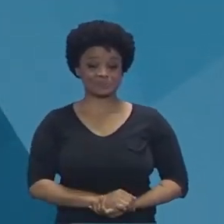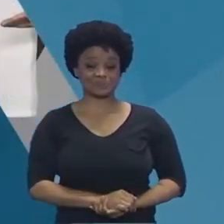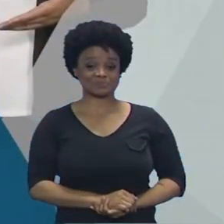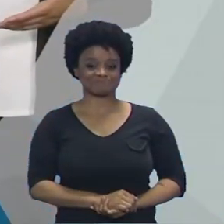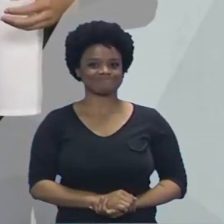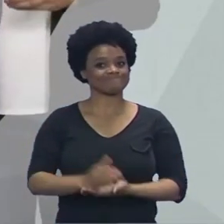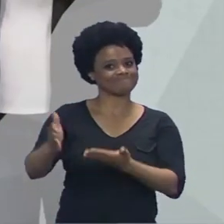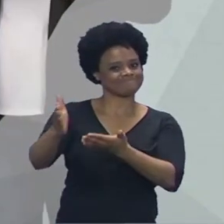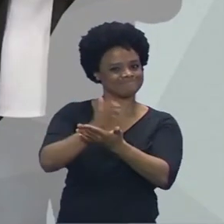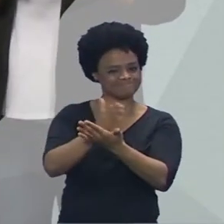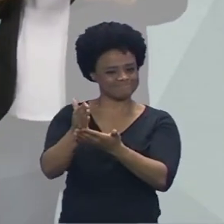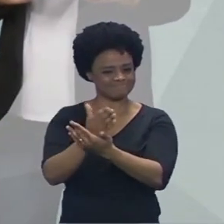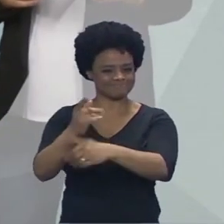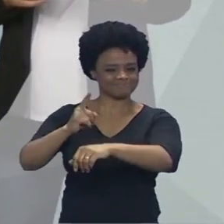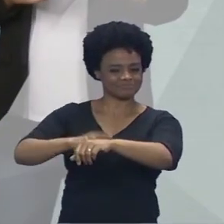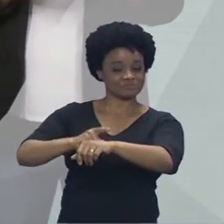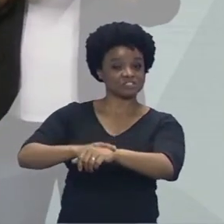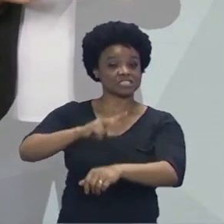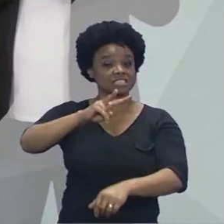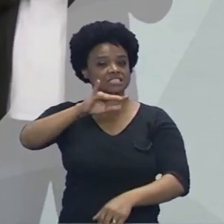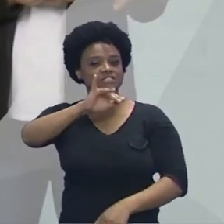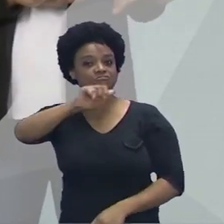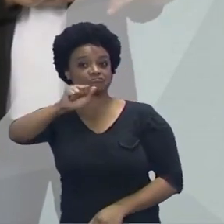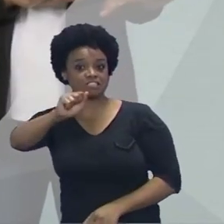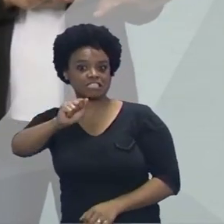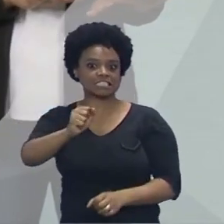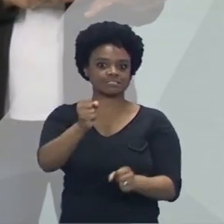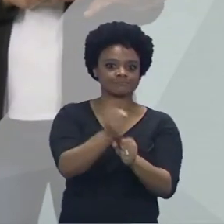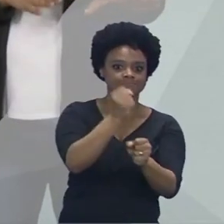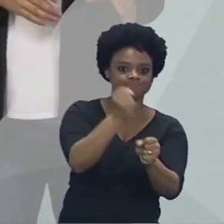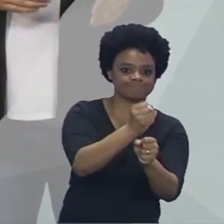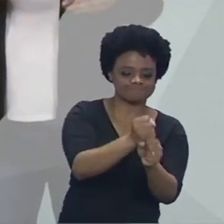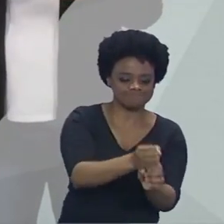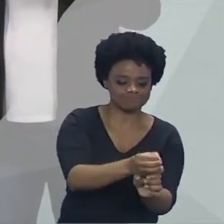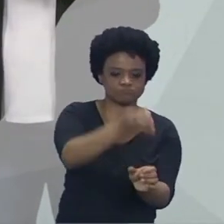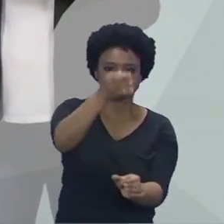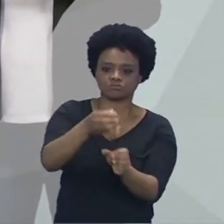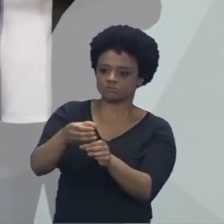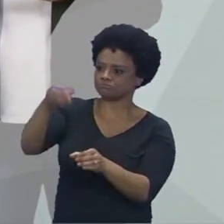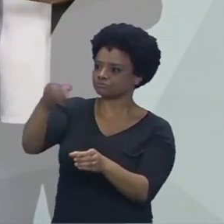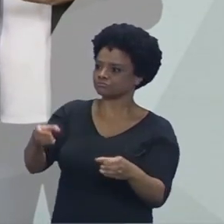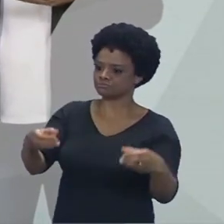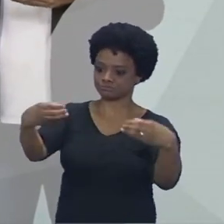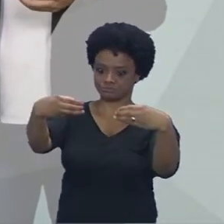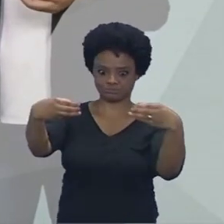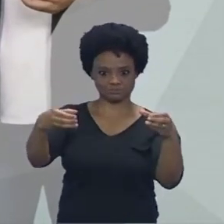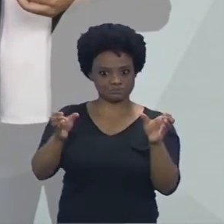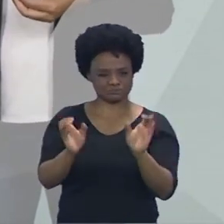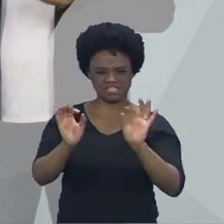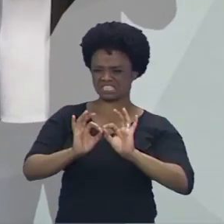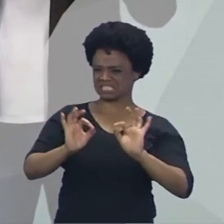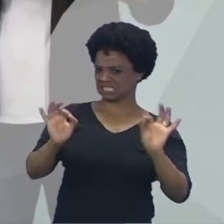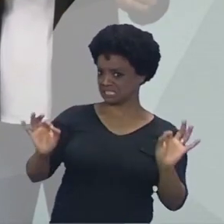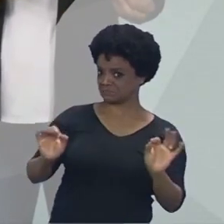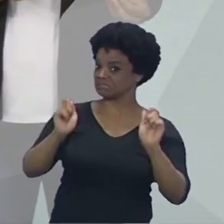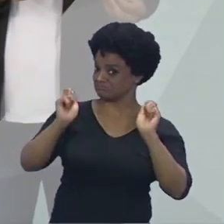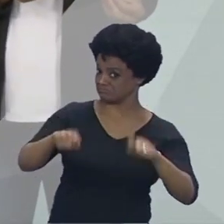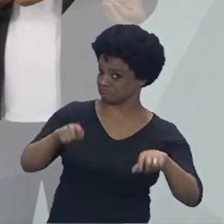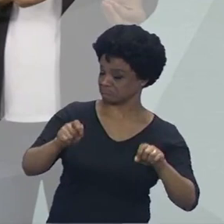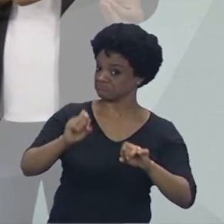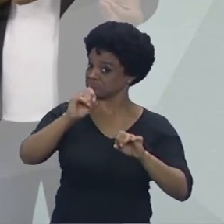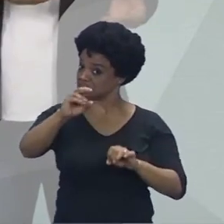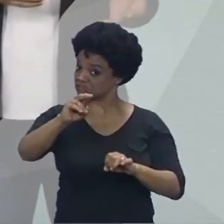Em alguns casos, as vigas com armaduras simples são suficientes. Isso significa que apenas as barras de aço